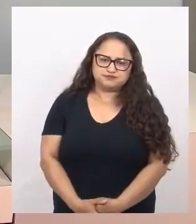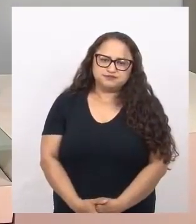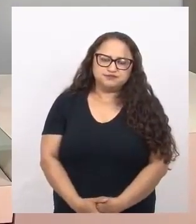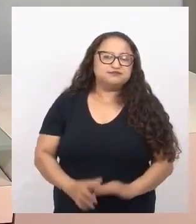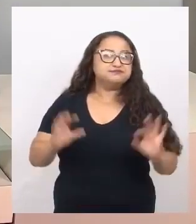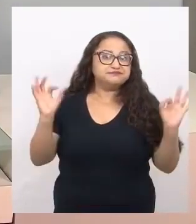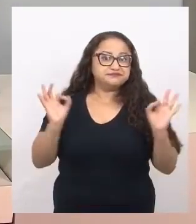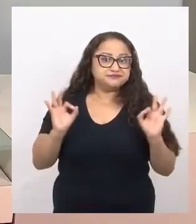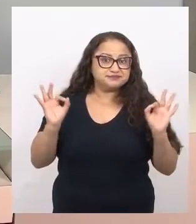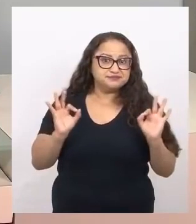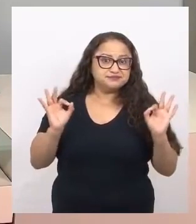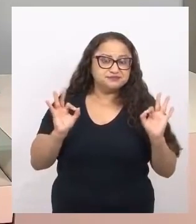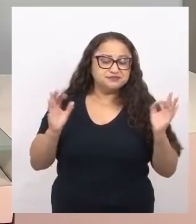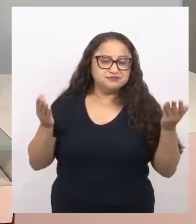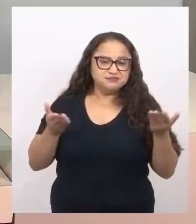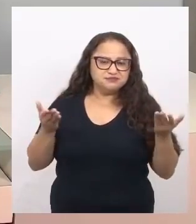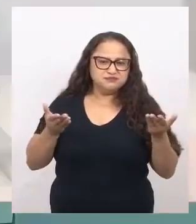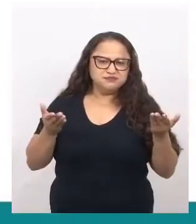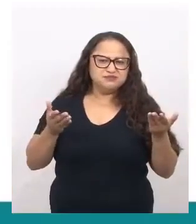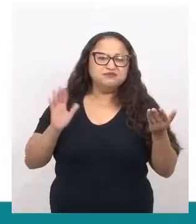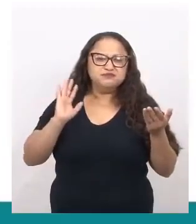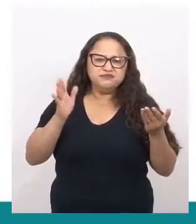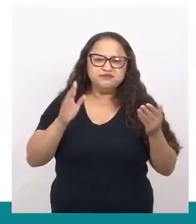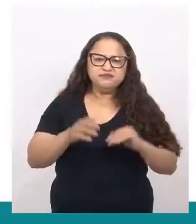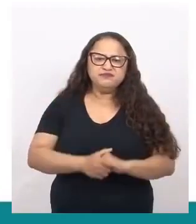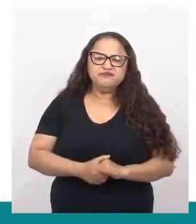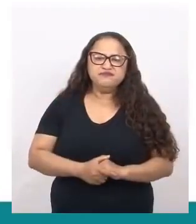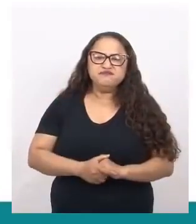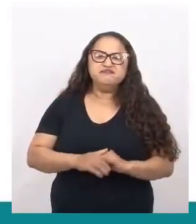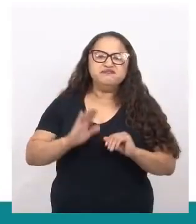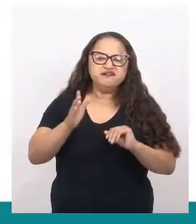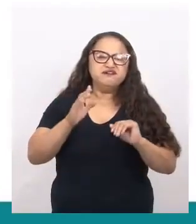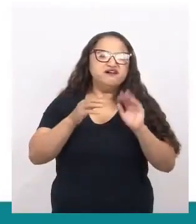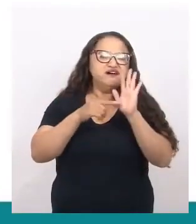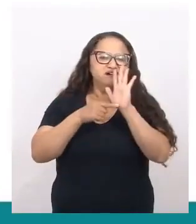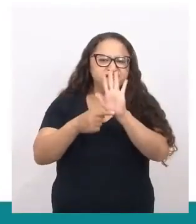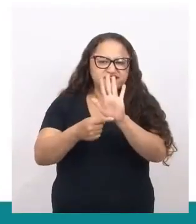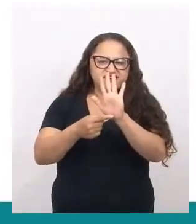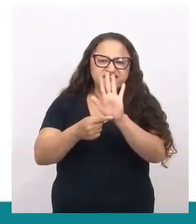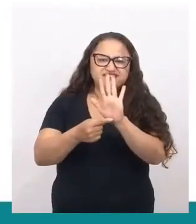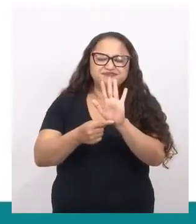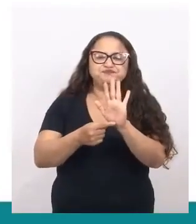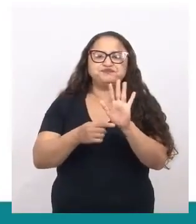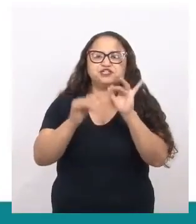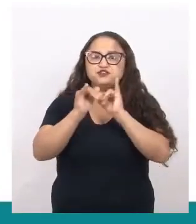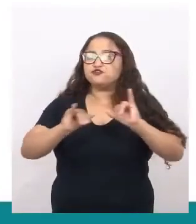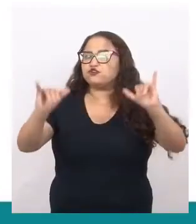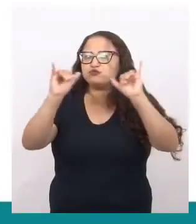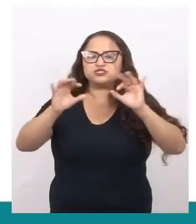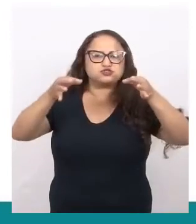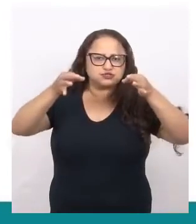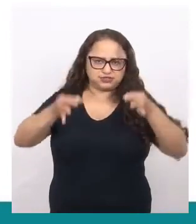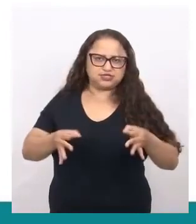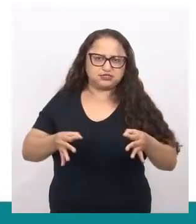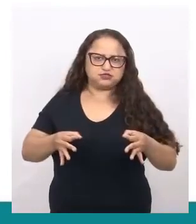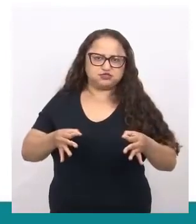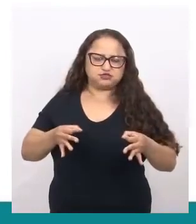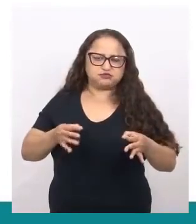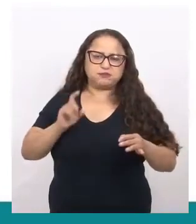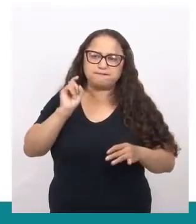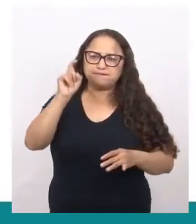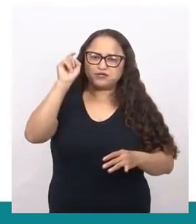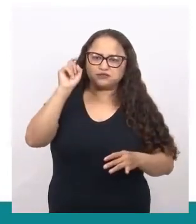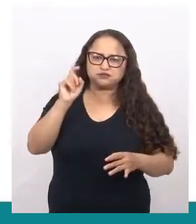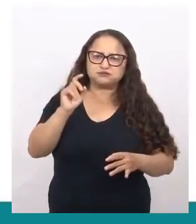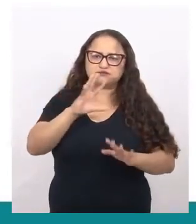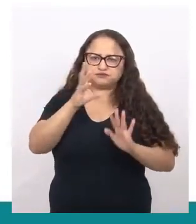Perfeito. Então vamos lá. Atualizou, tá com o documento certinho, perdão, tá com o telefone certinho, clica em